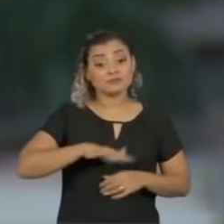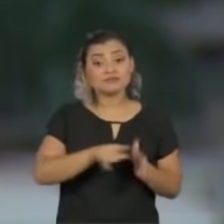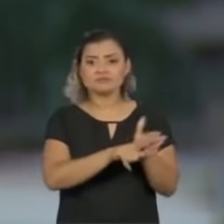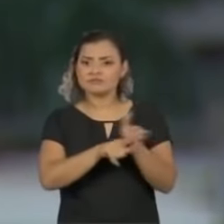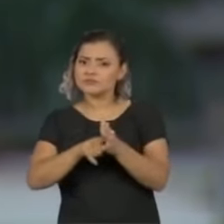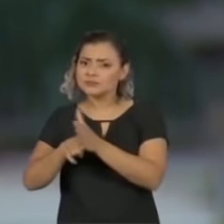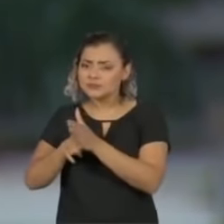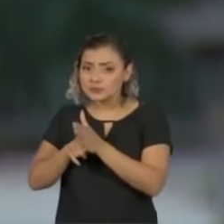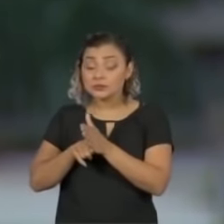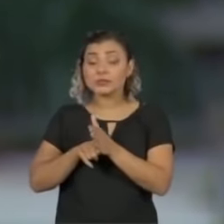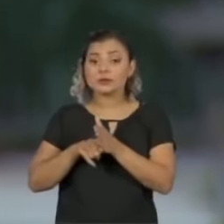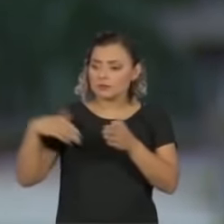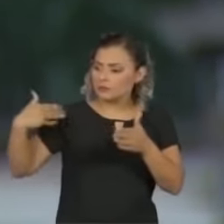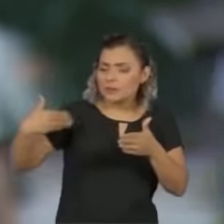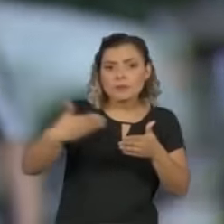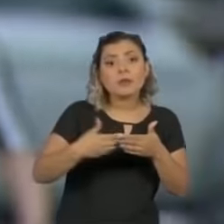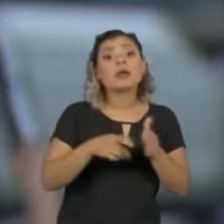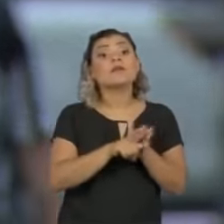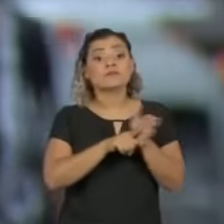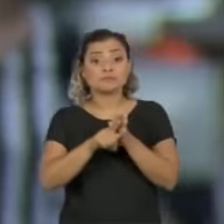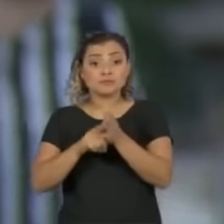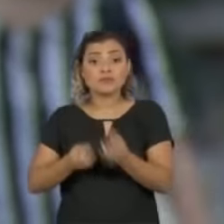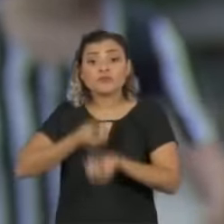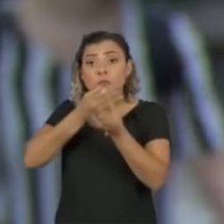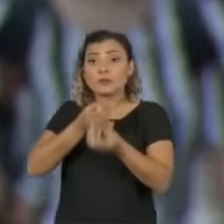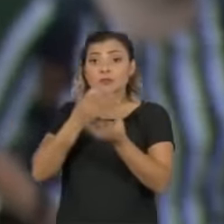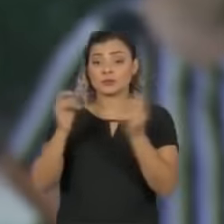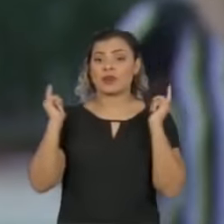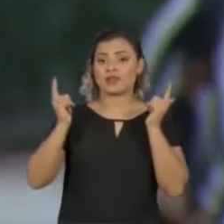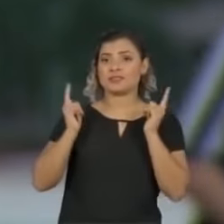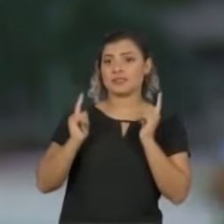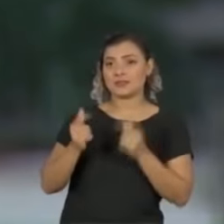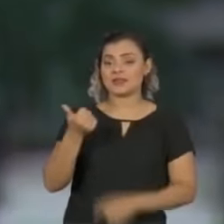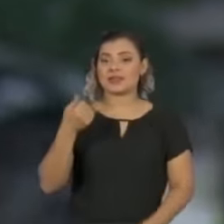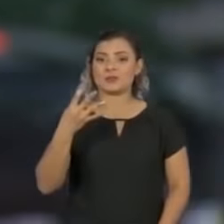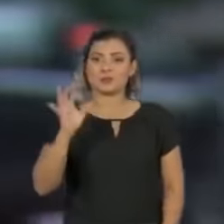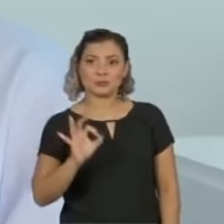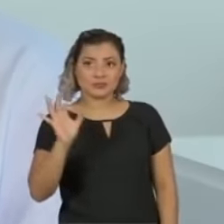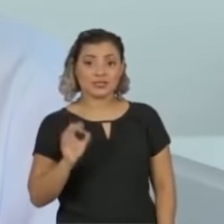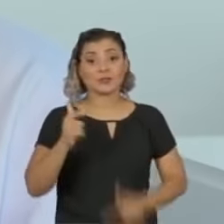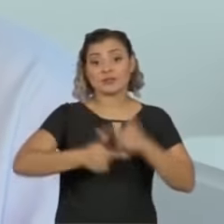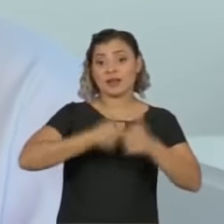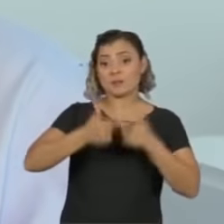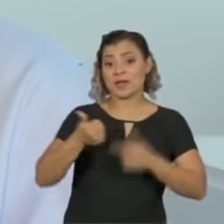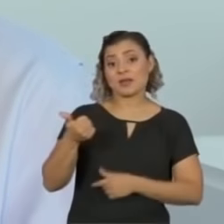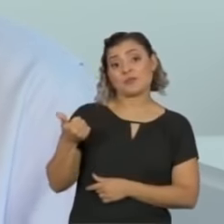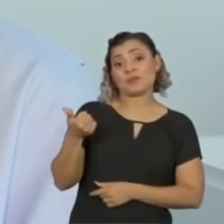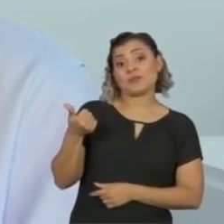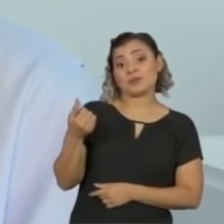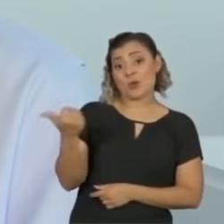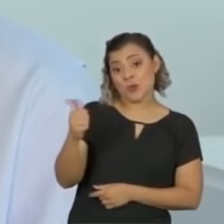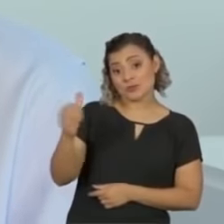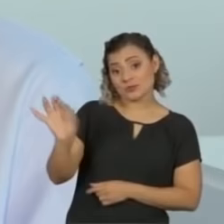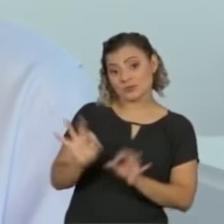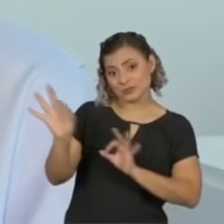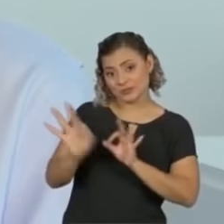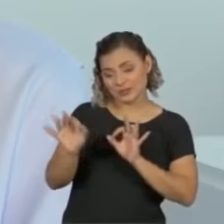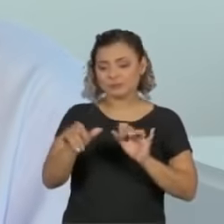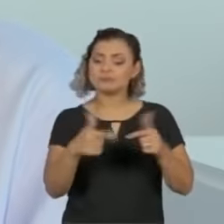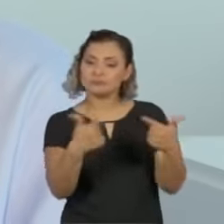Paulo. Na sequência, aparecem no levantamento lazer e mercado de trabalho. A oportunidade nós entendemos que é